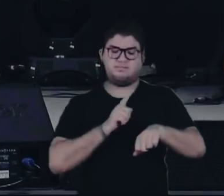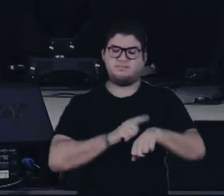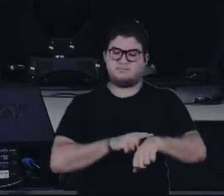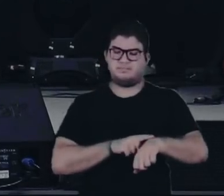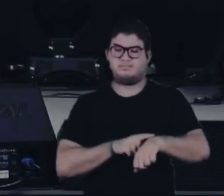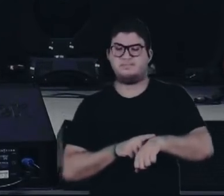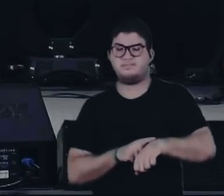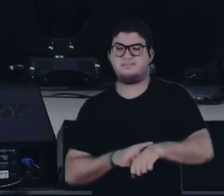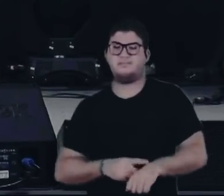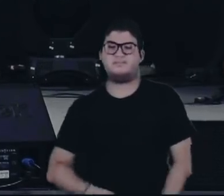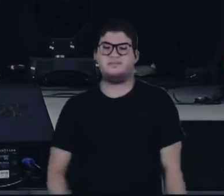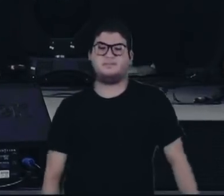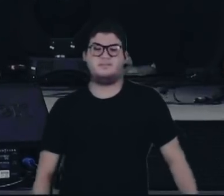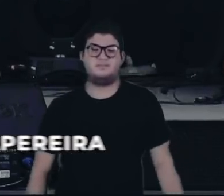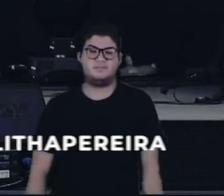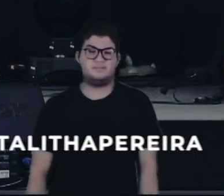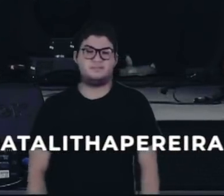tempo.